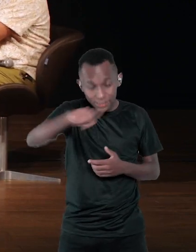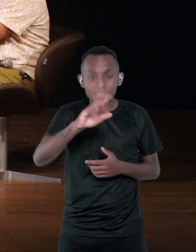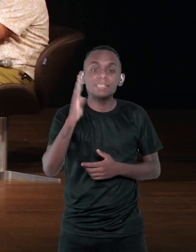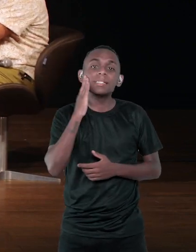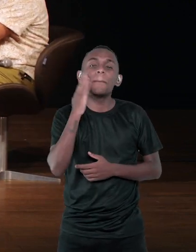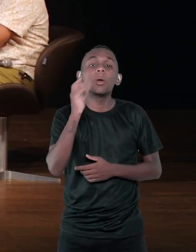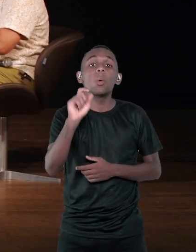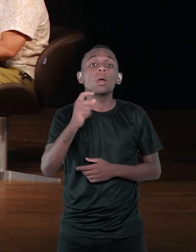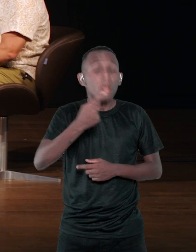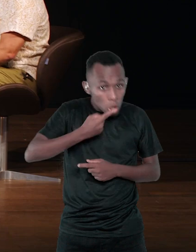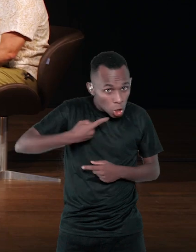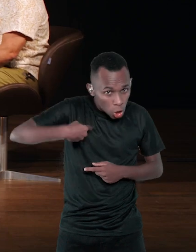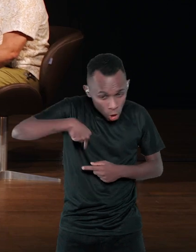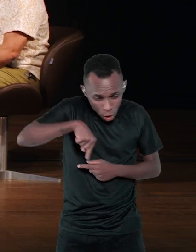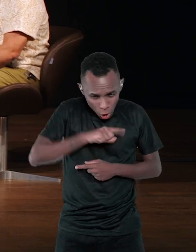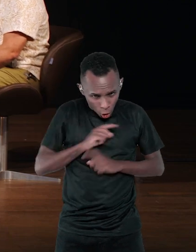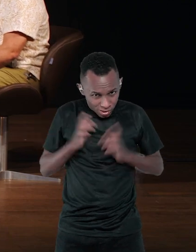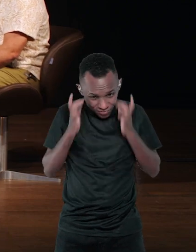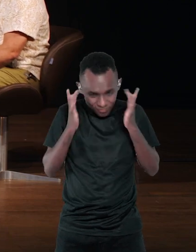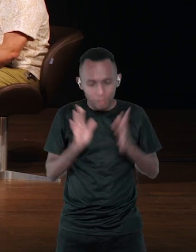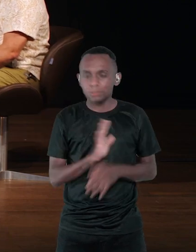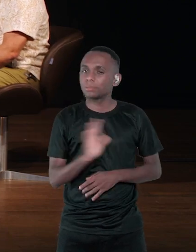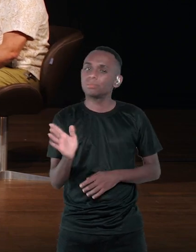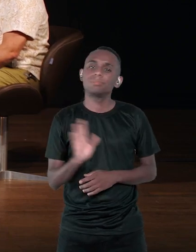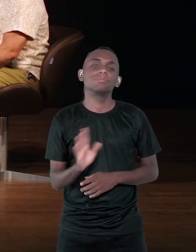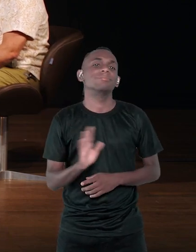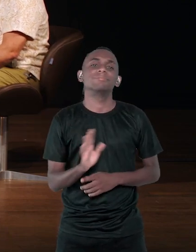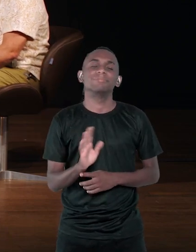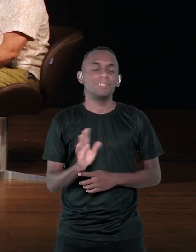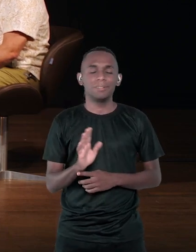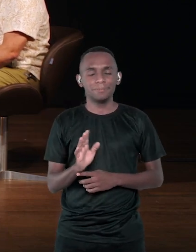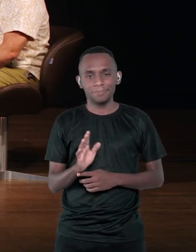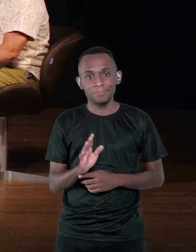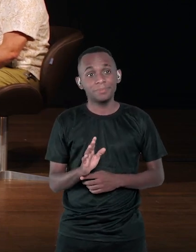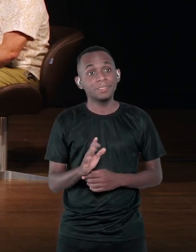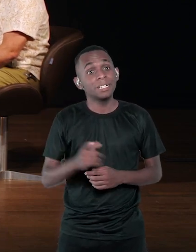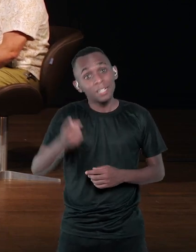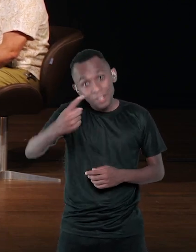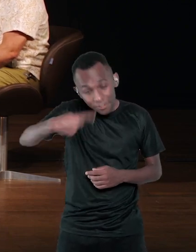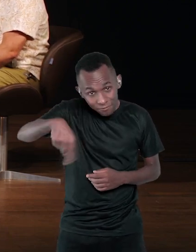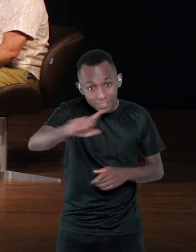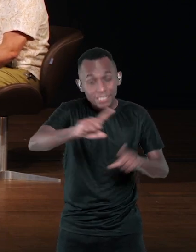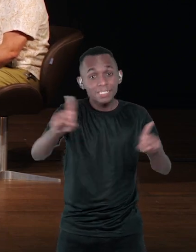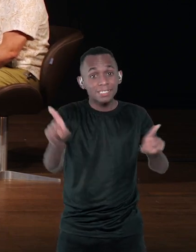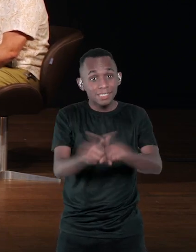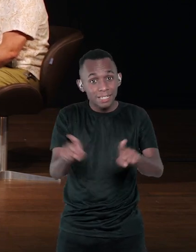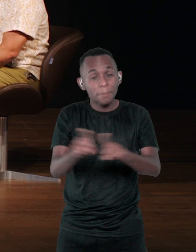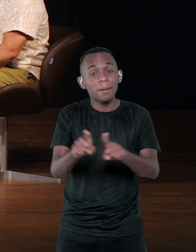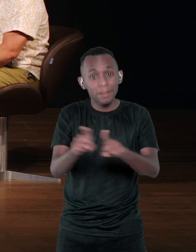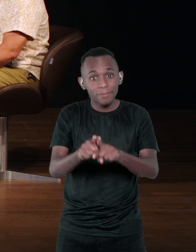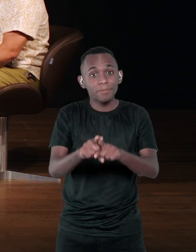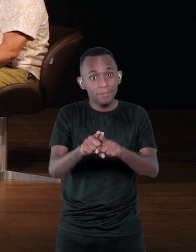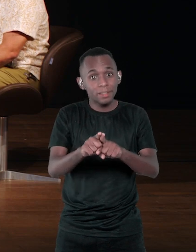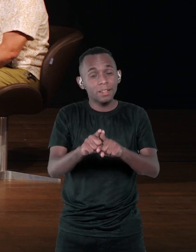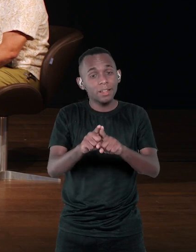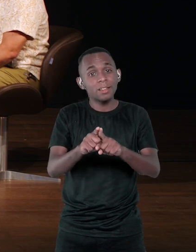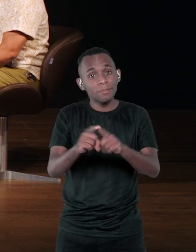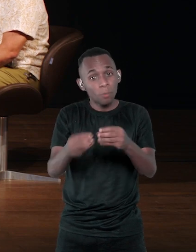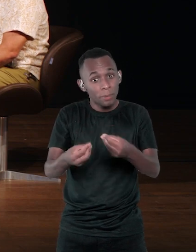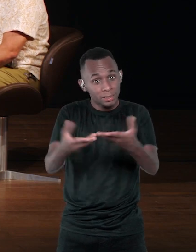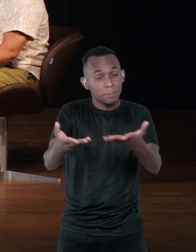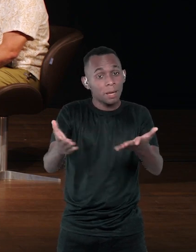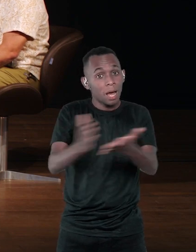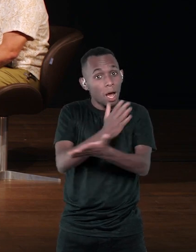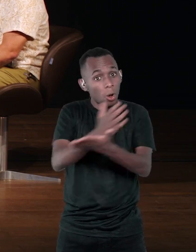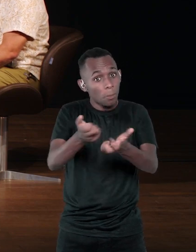soubessem que a gente também não é fácil, não. Já que é assim, vocês também vão receber algumas iniciativas que a